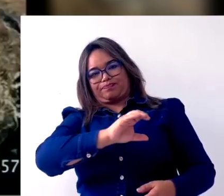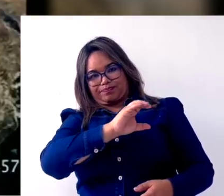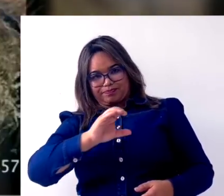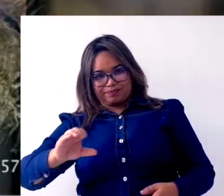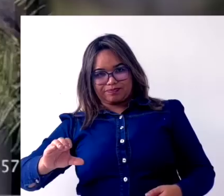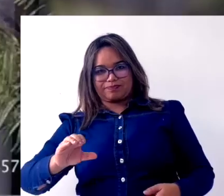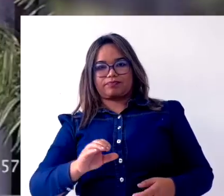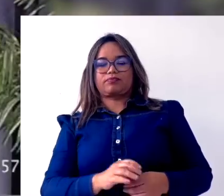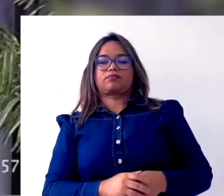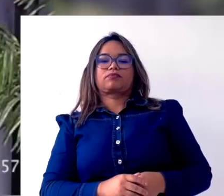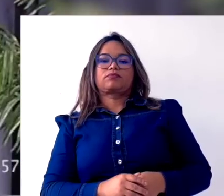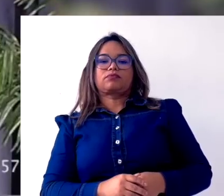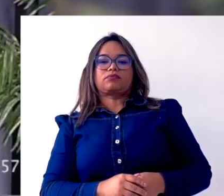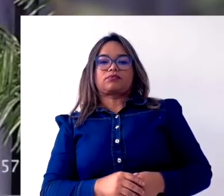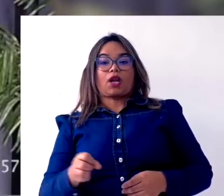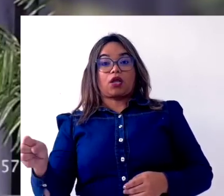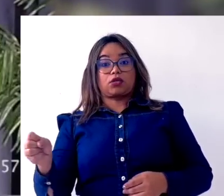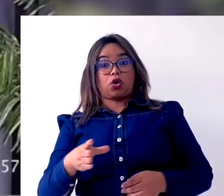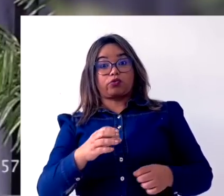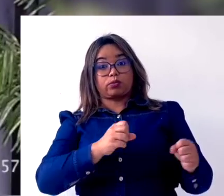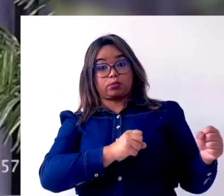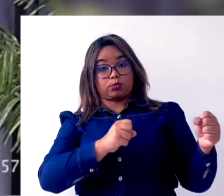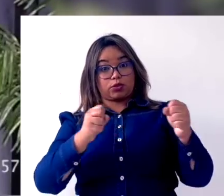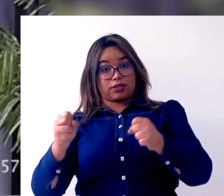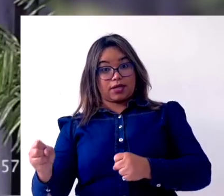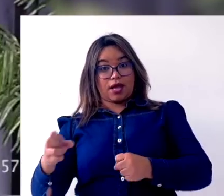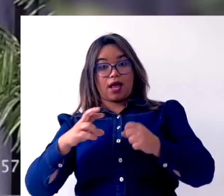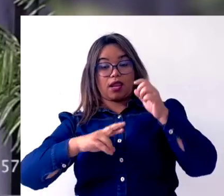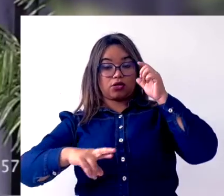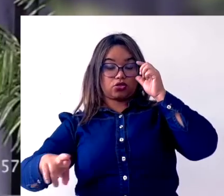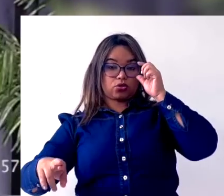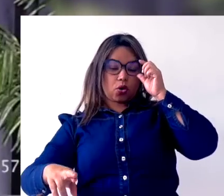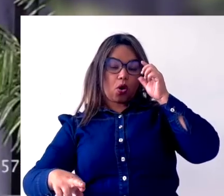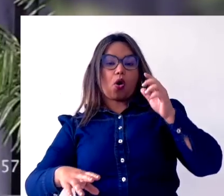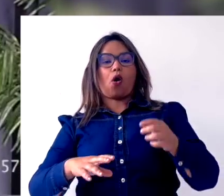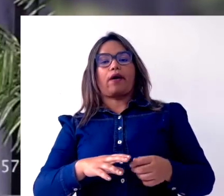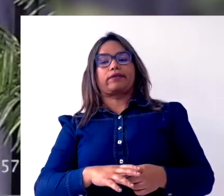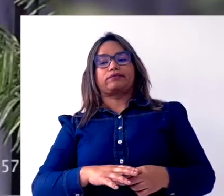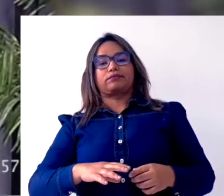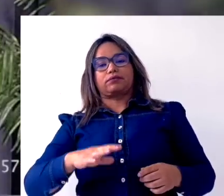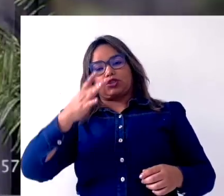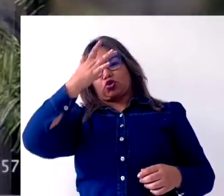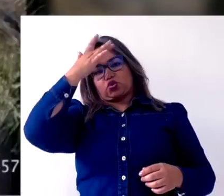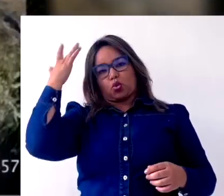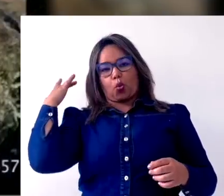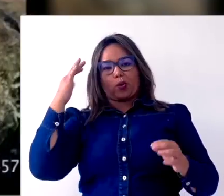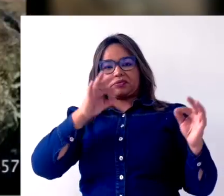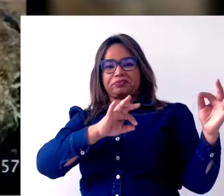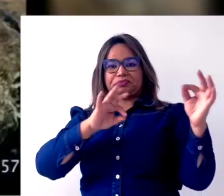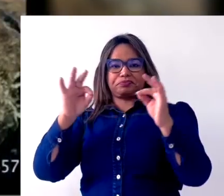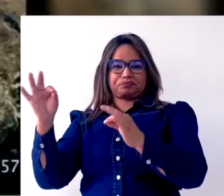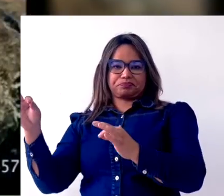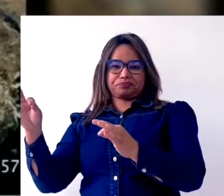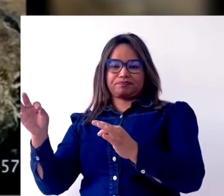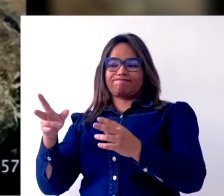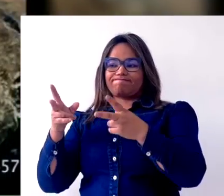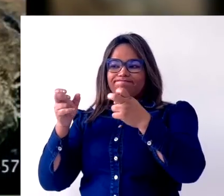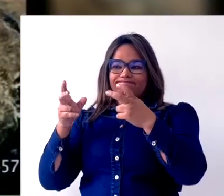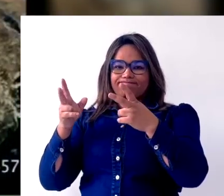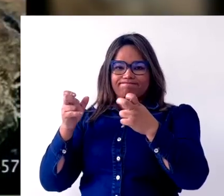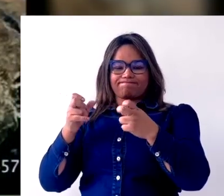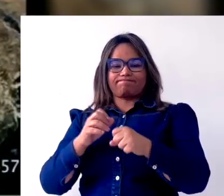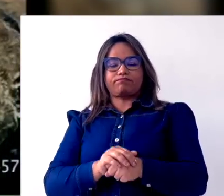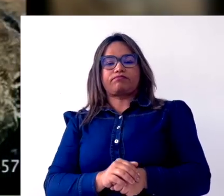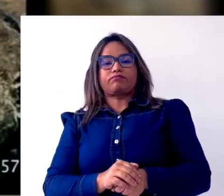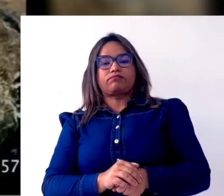falar. Então, esse novo poder religioso teria sua voz ouvida e faria com que muitos que não adorassem